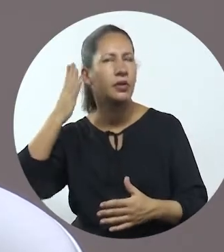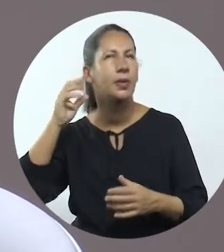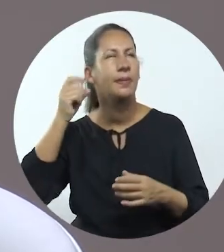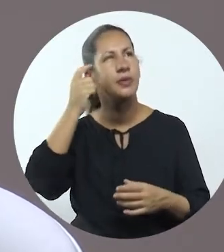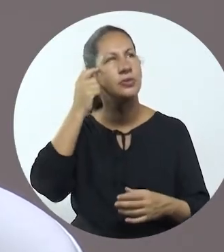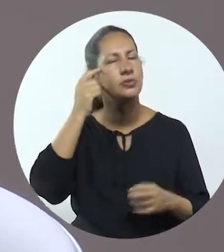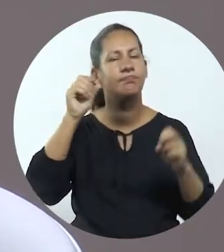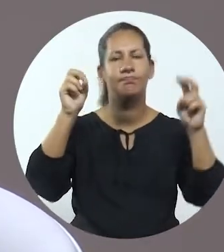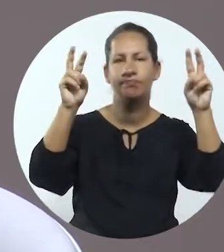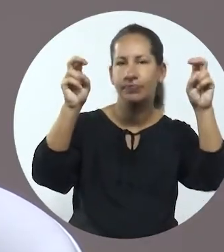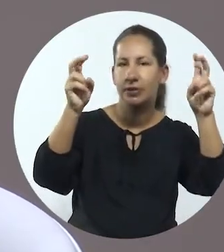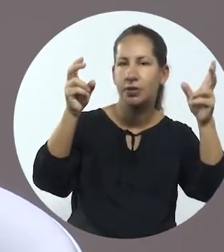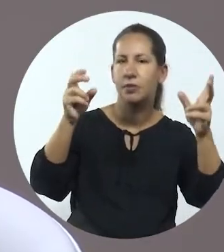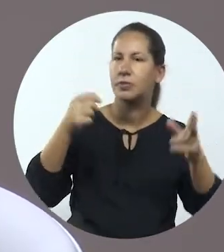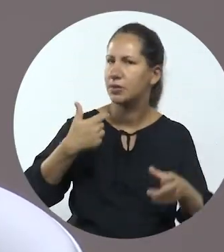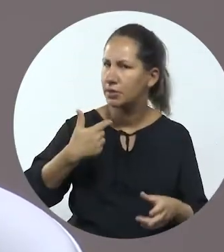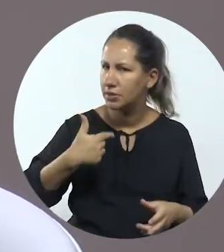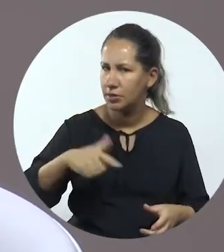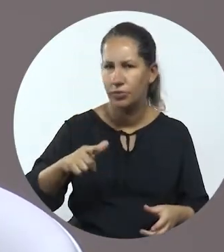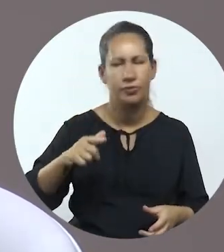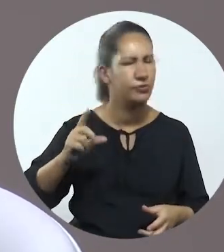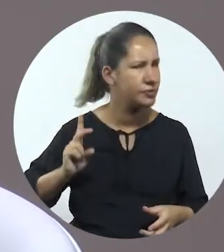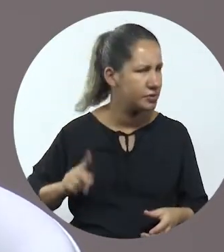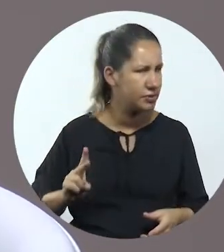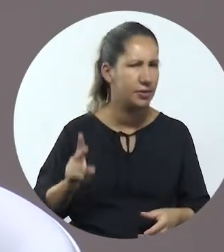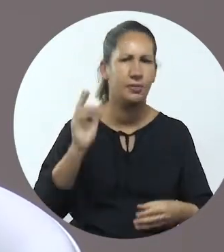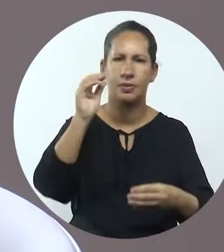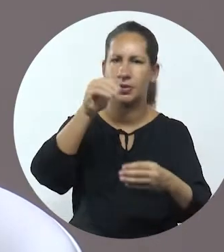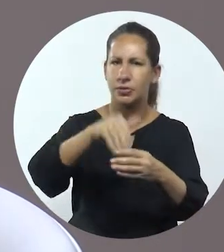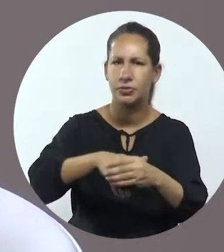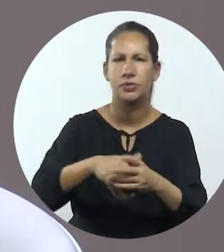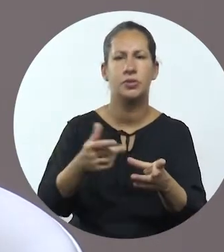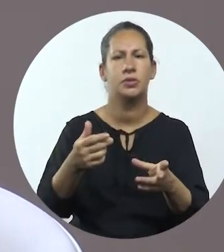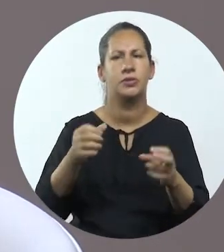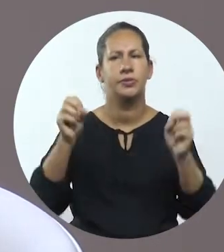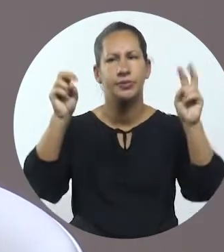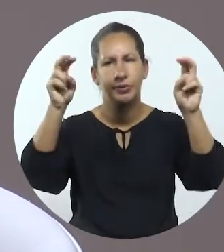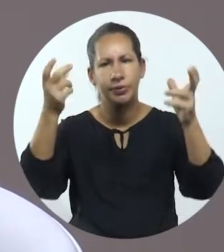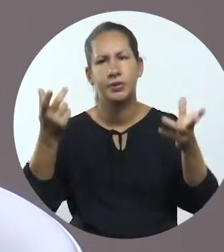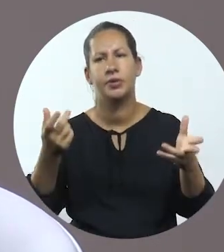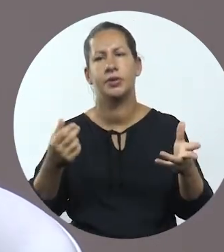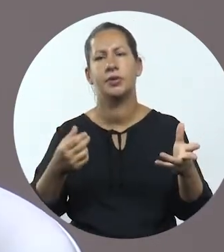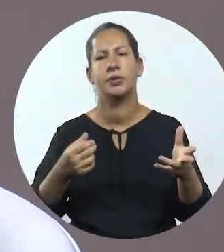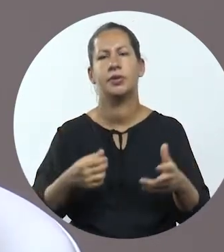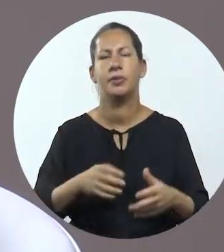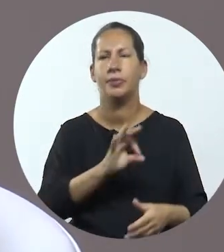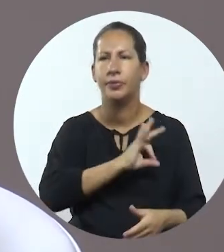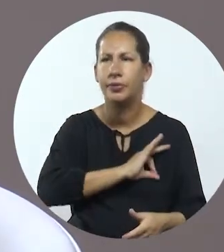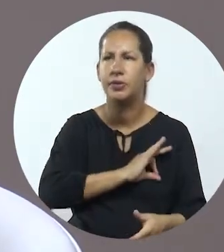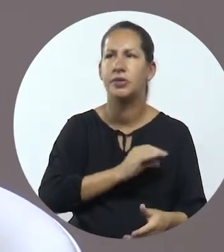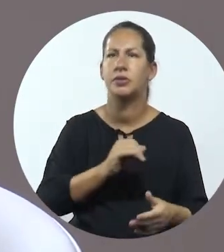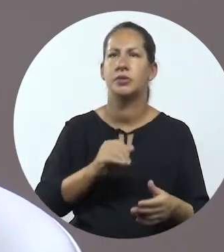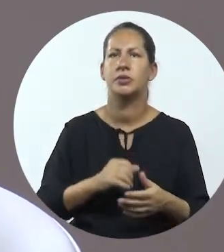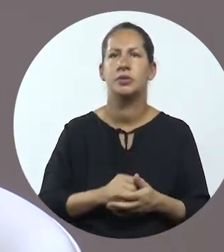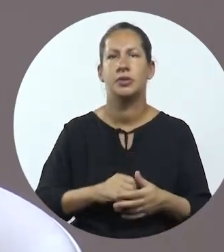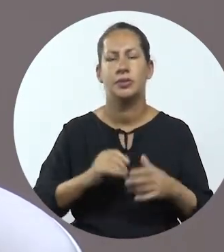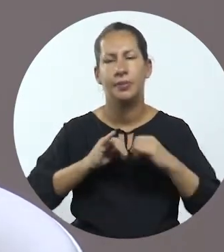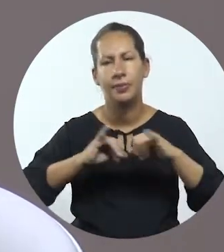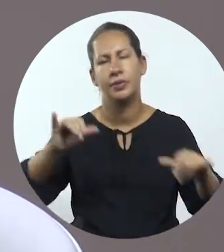alguns temas que sempre são recorrentes nas eleições, como conduta vedada, poder de polícia, propaganda